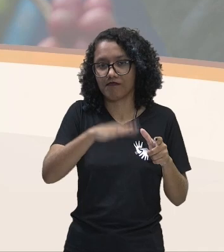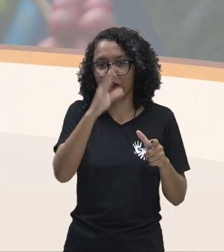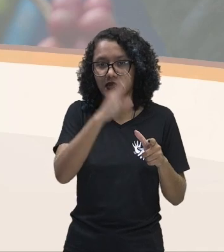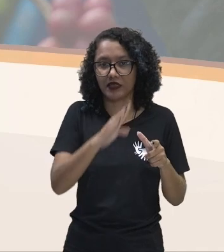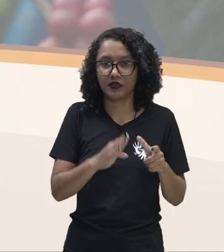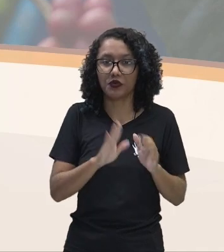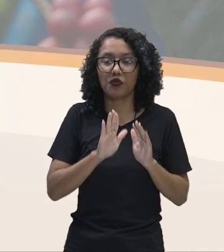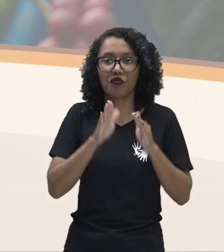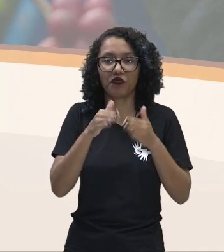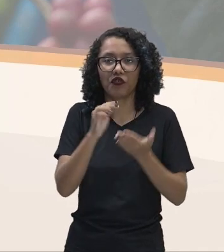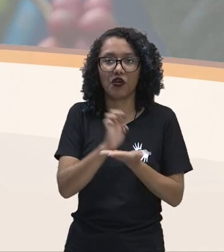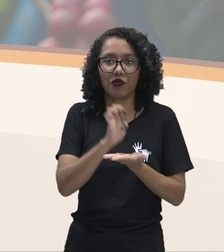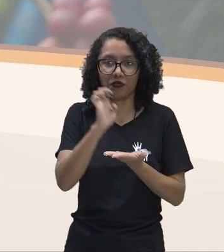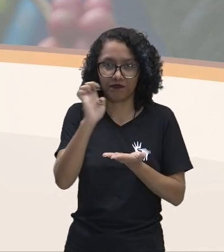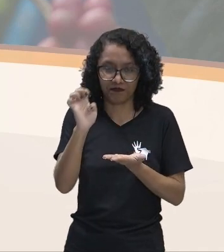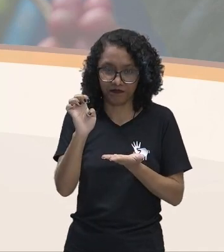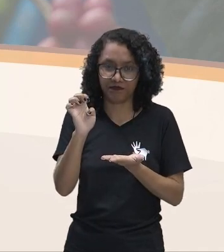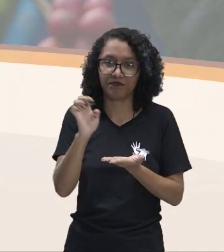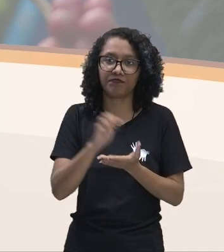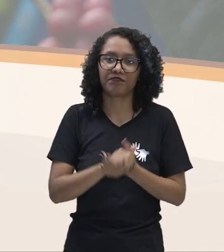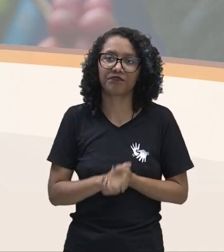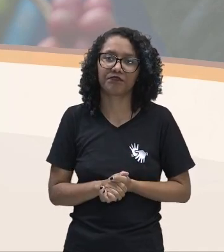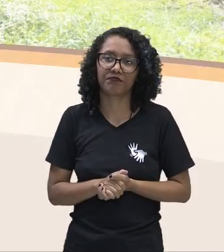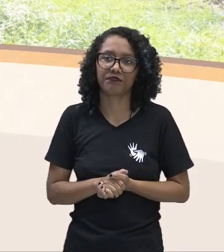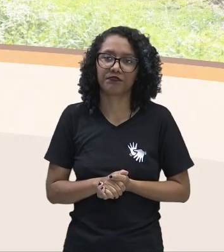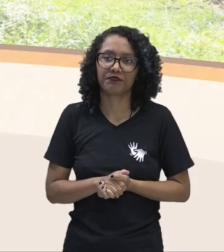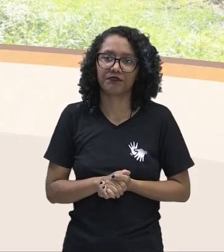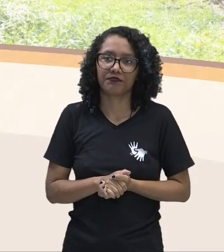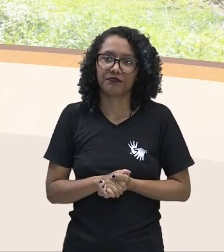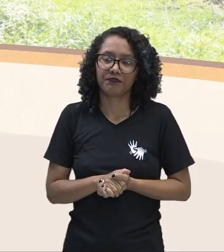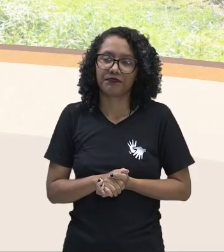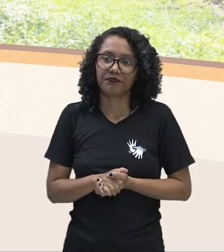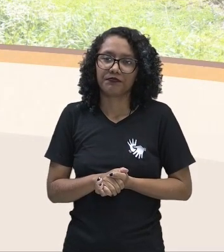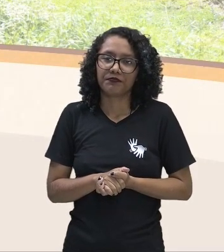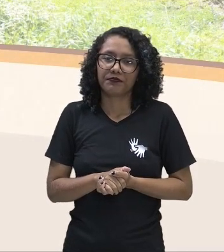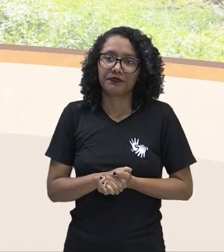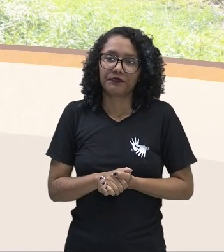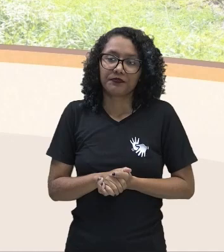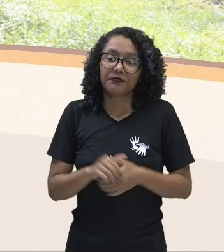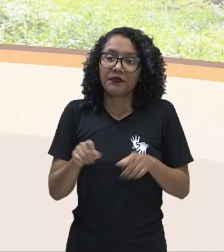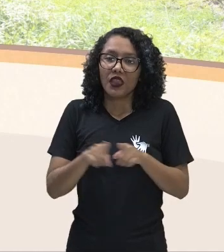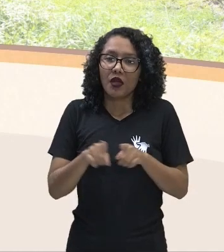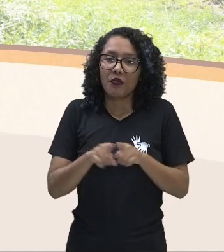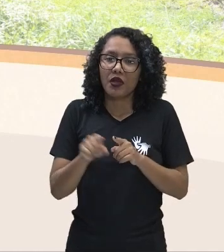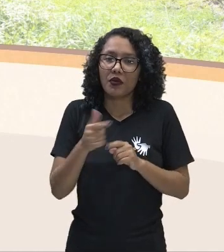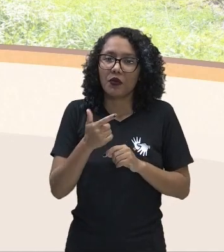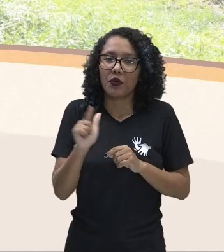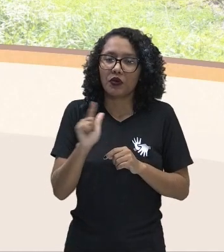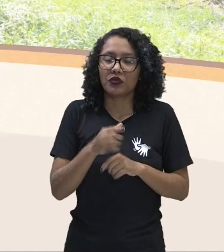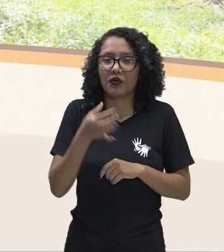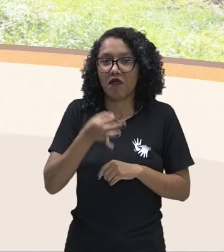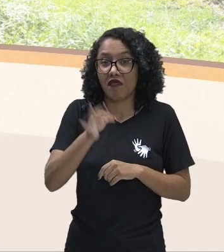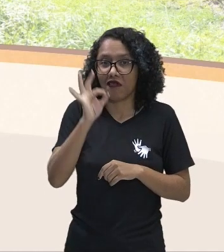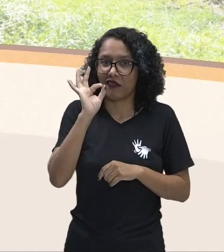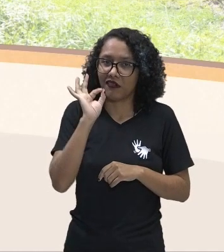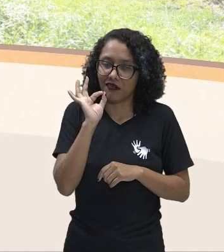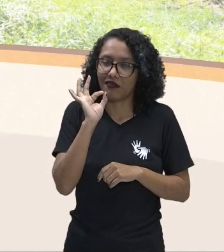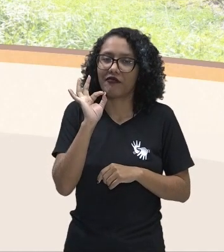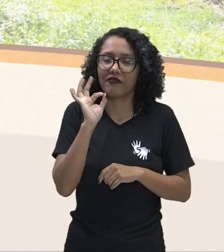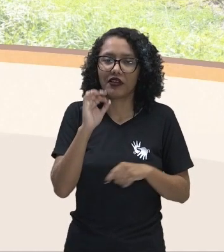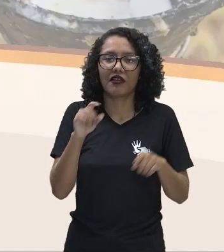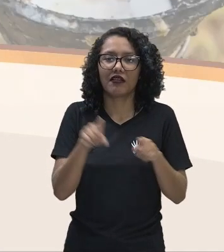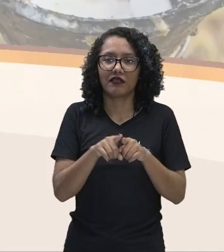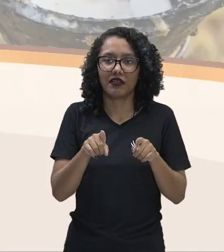voltado ao mercado externo, ao mercado agroexportador. Temos também a presença do café, que foi um produto que até